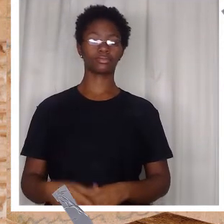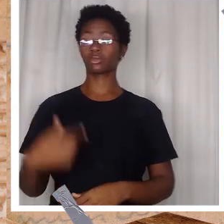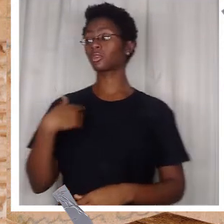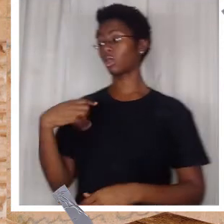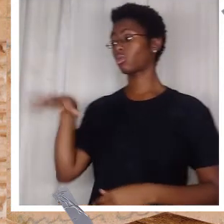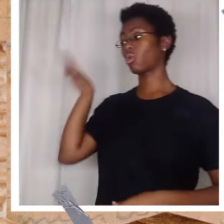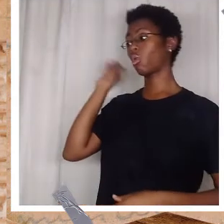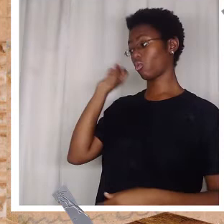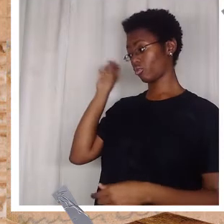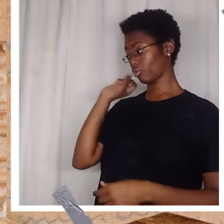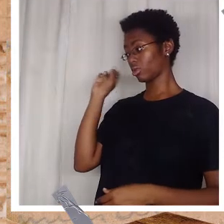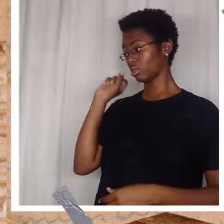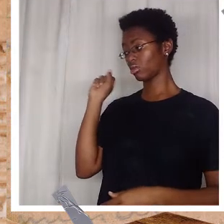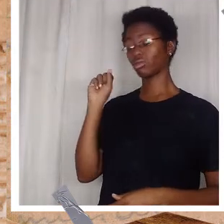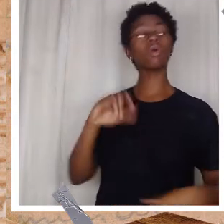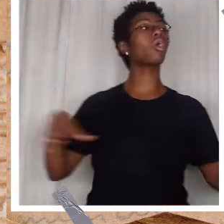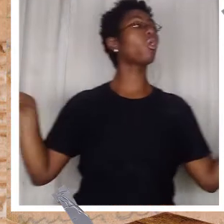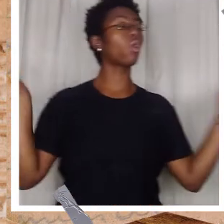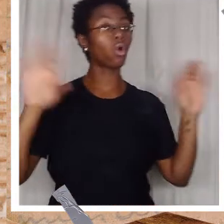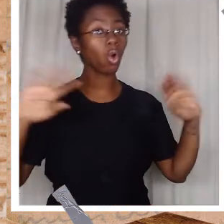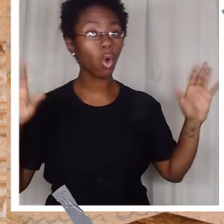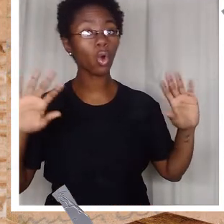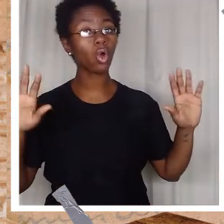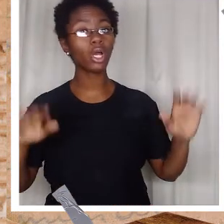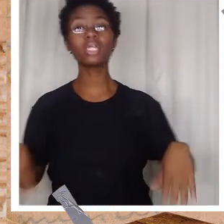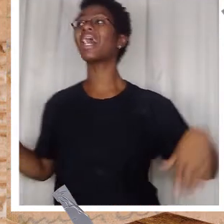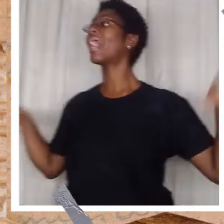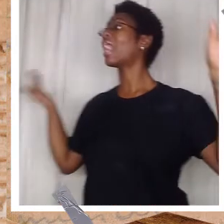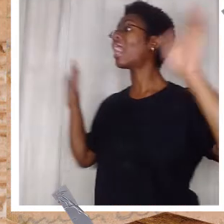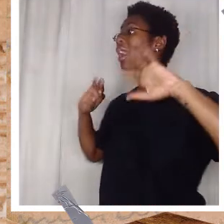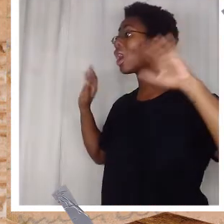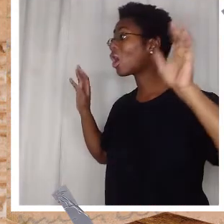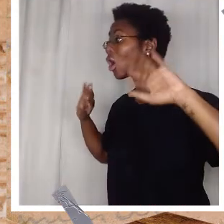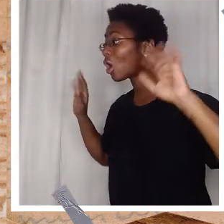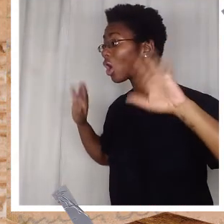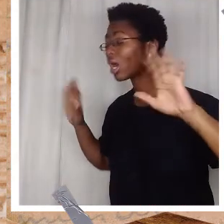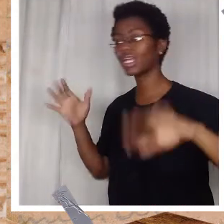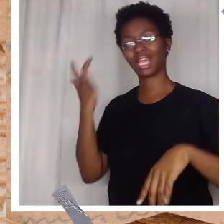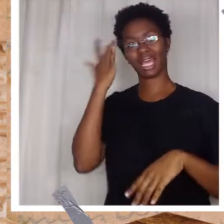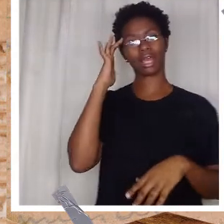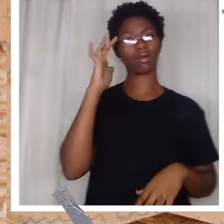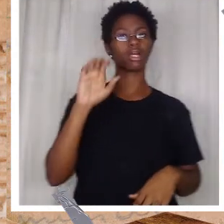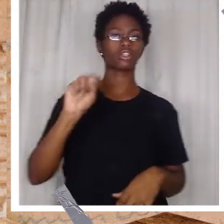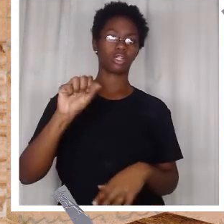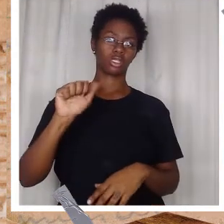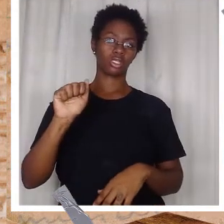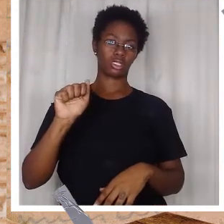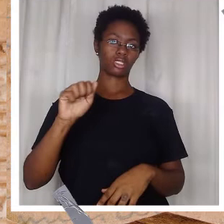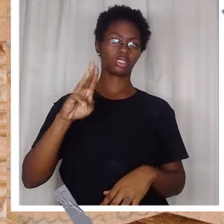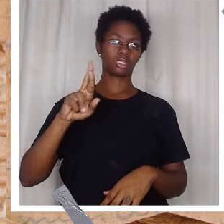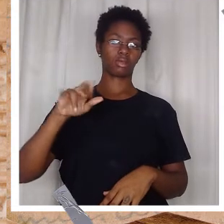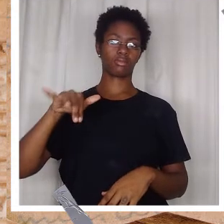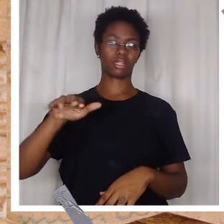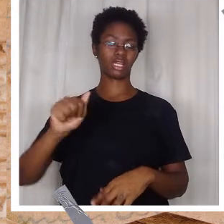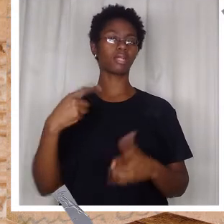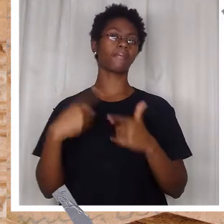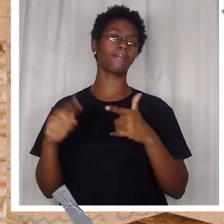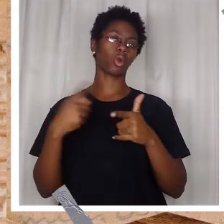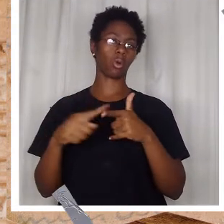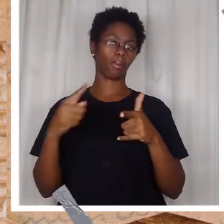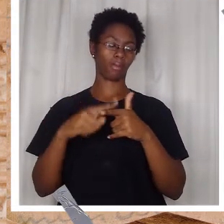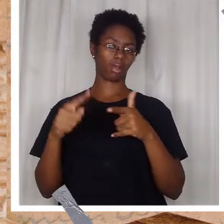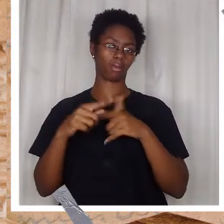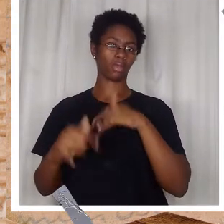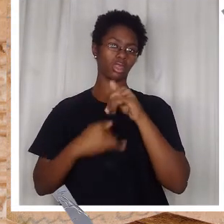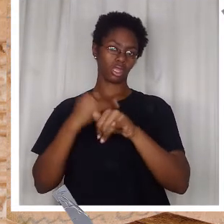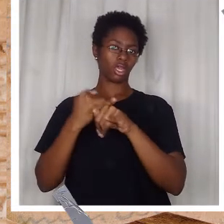Alô? Alô? Oi, pessoal. Acho que a Sabrina está com alguma dificuldade ali na